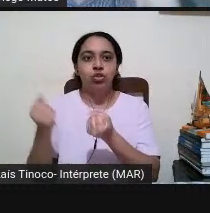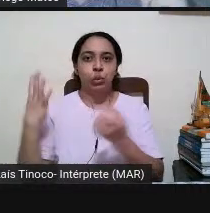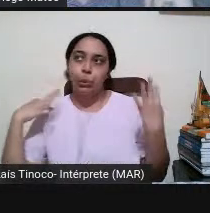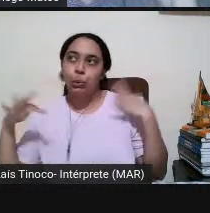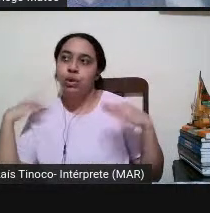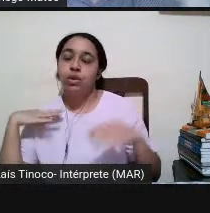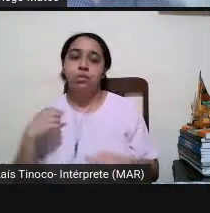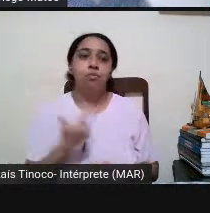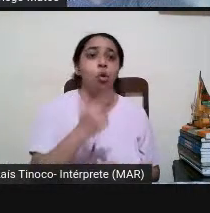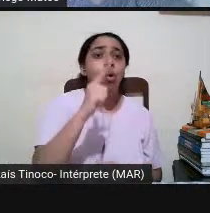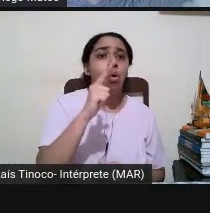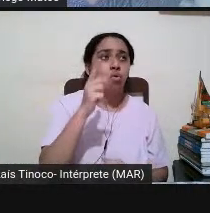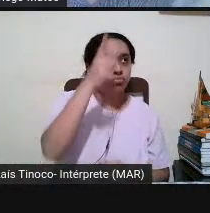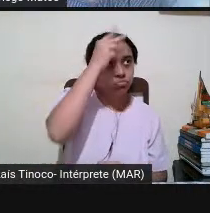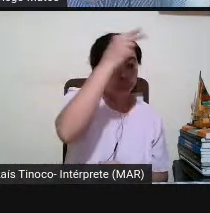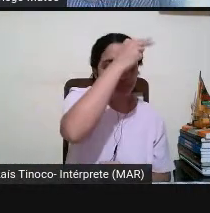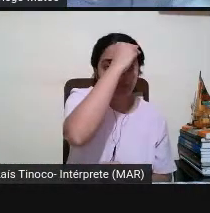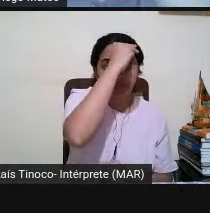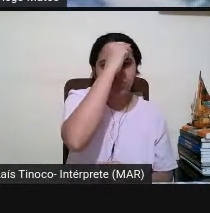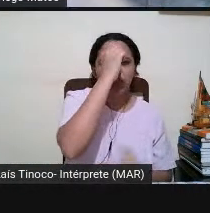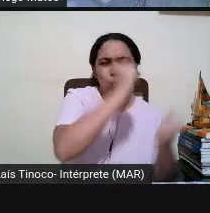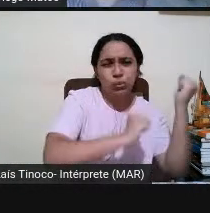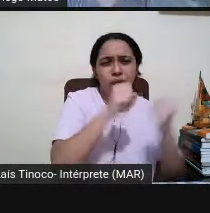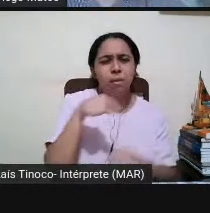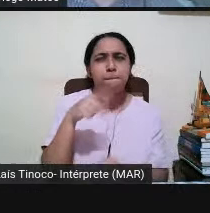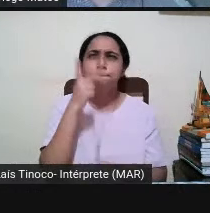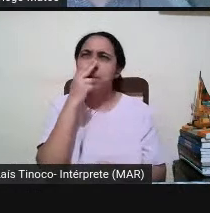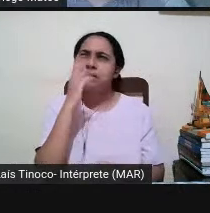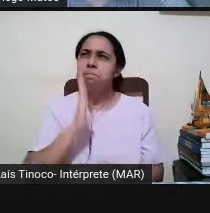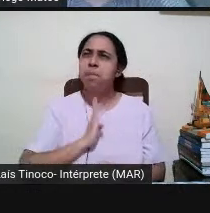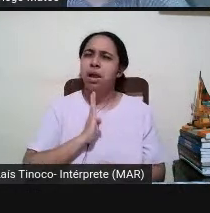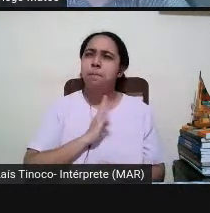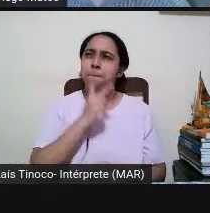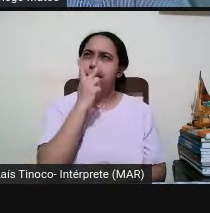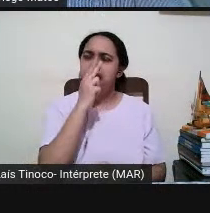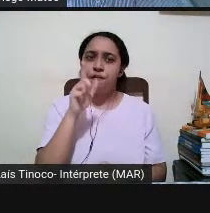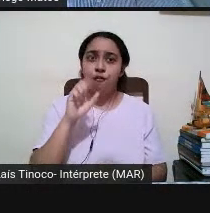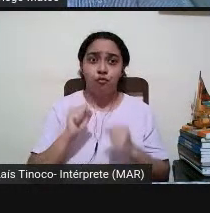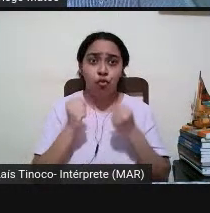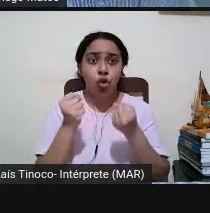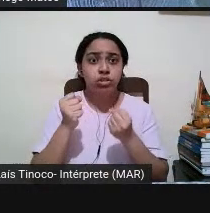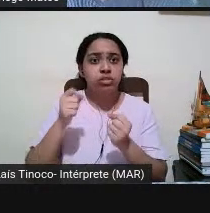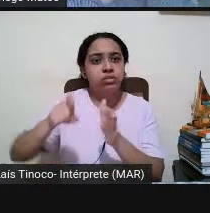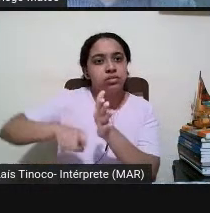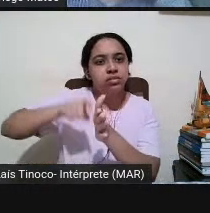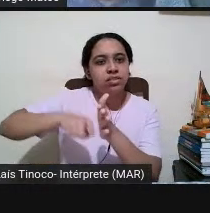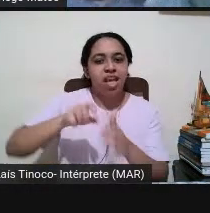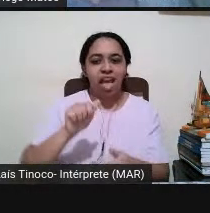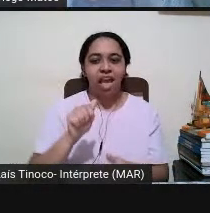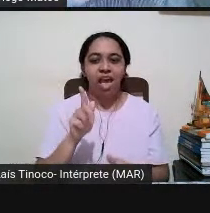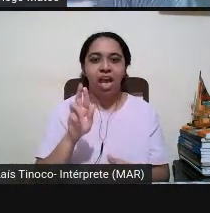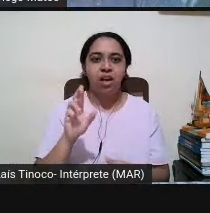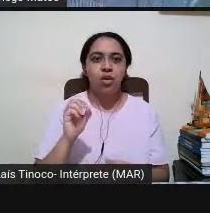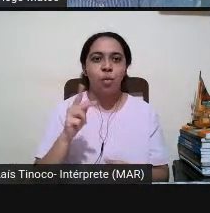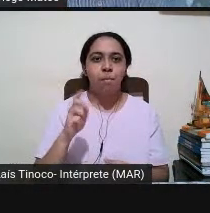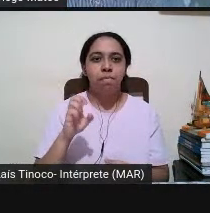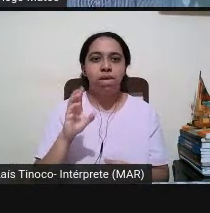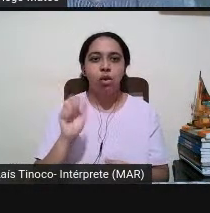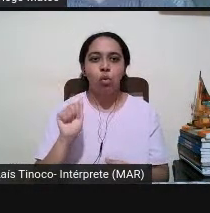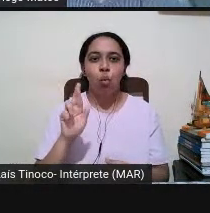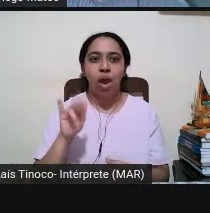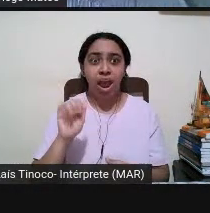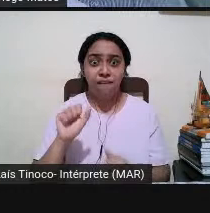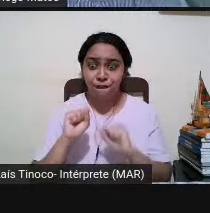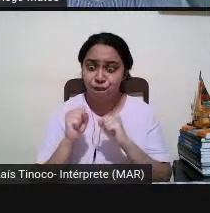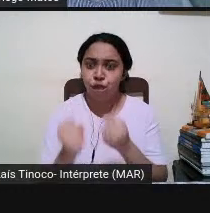parte Industrial Bacabal se não me falha a memória muito forte na na questão agropecuária então o município ele também tinha essa